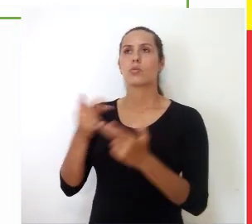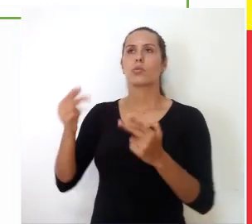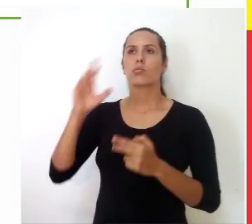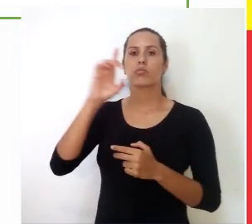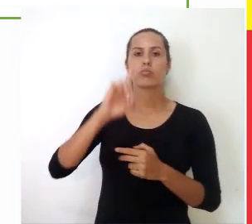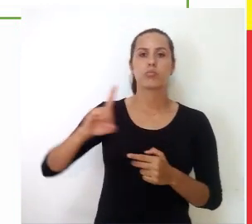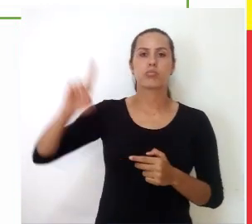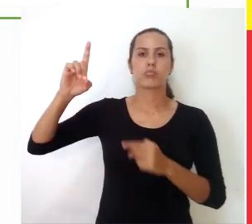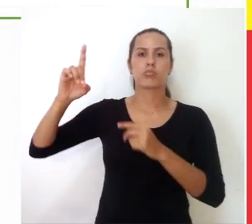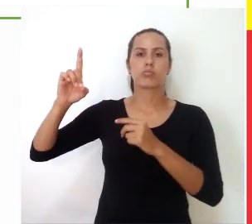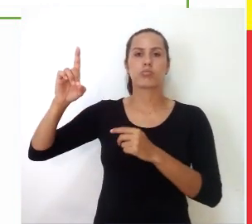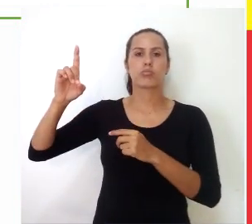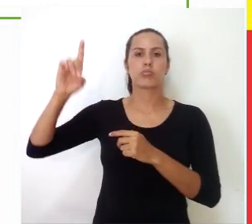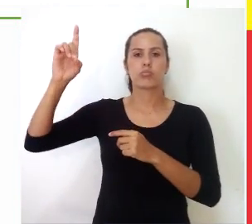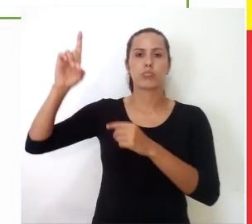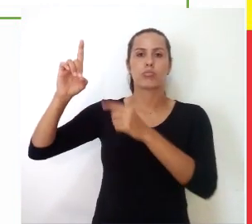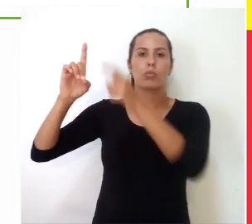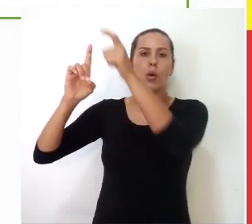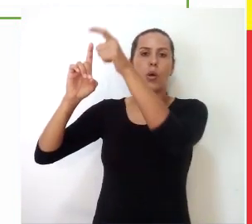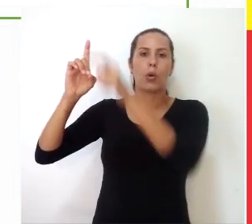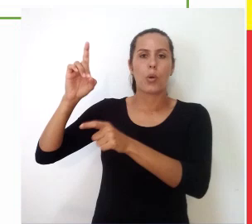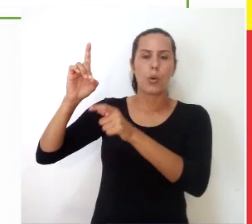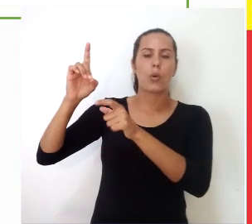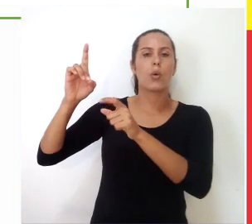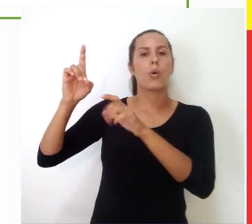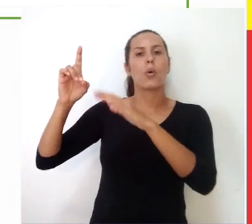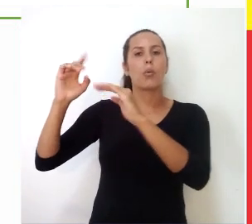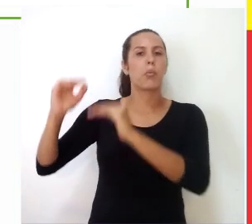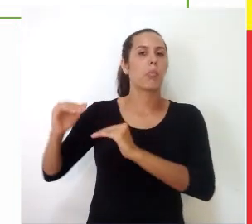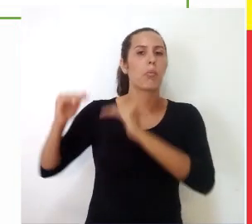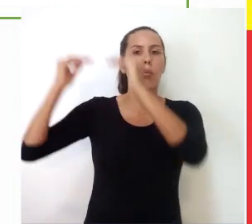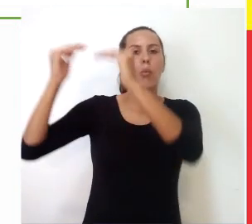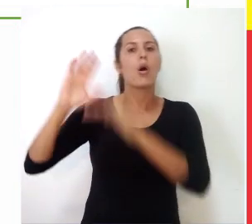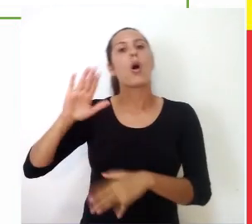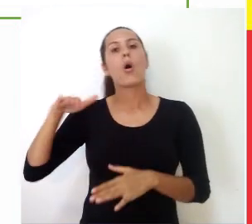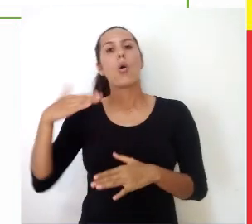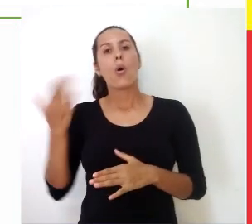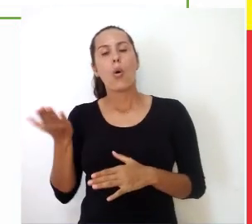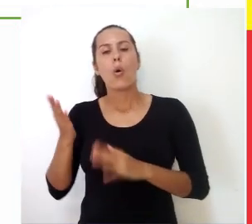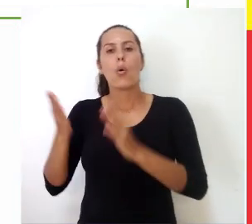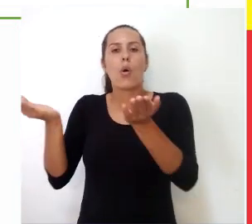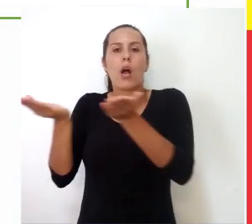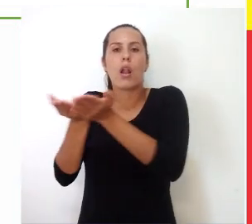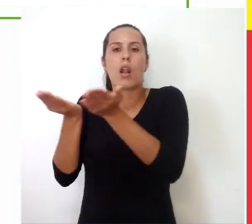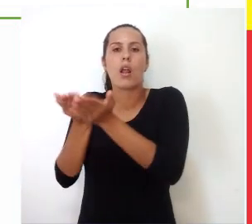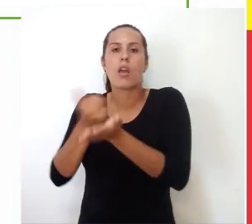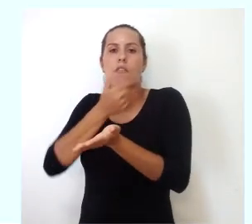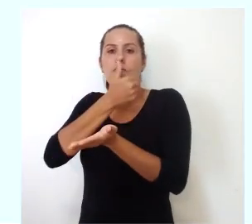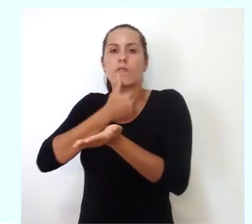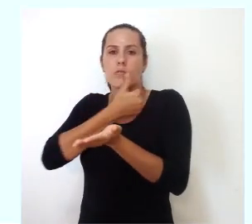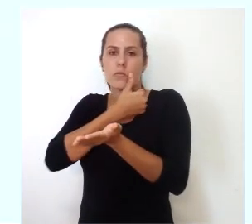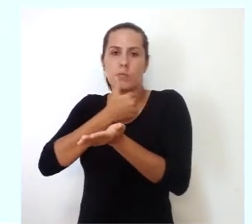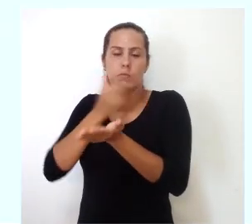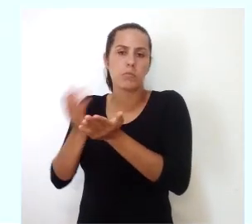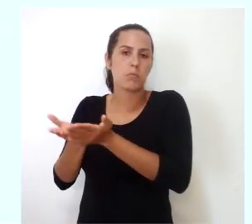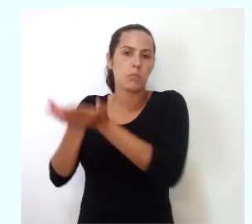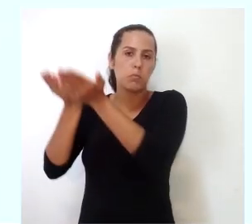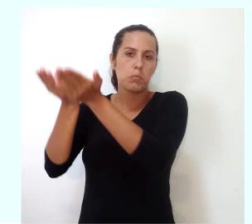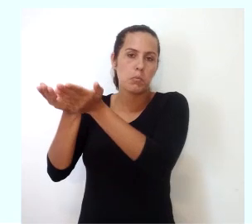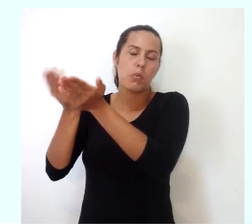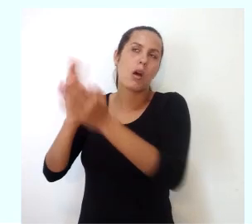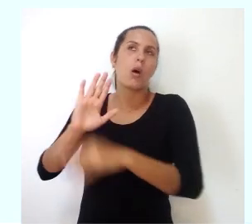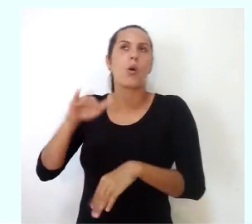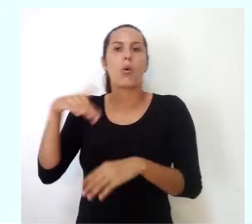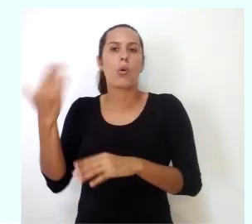absoluto ou de uma figura de revelação, de uma forma antiga de tradição ou de um livro sagrado. Quando a gente fala em livro sagrado, é justamente